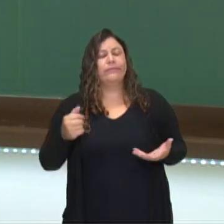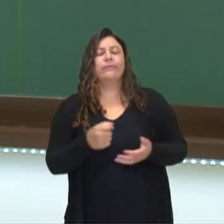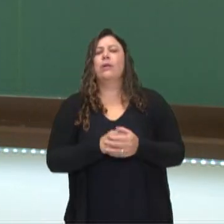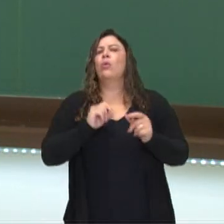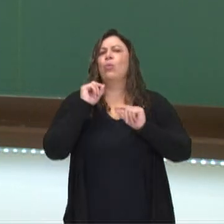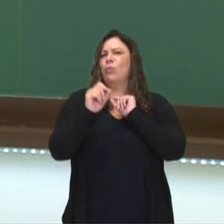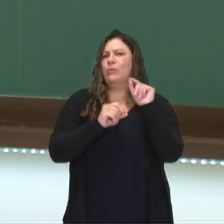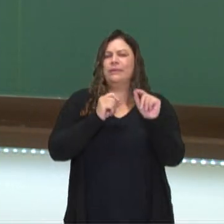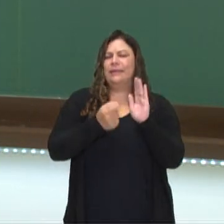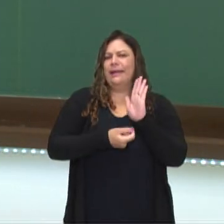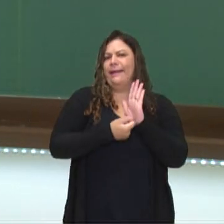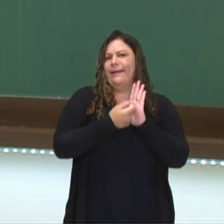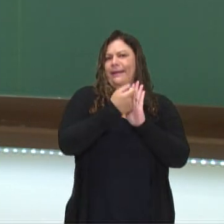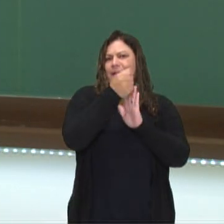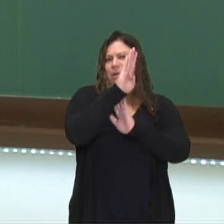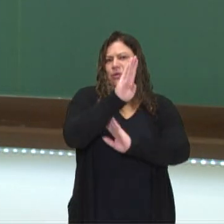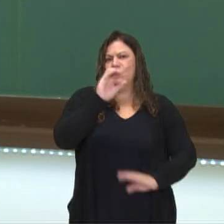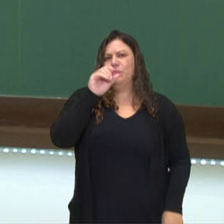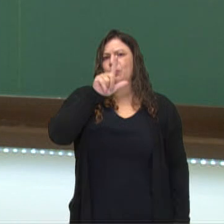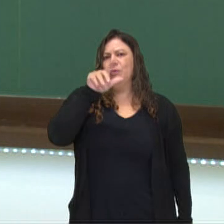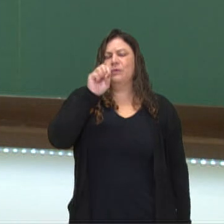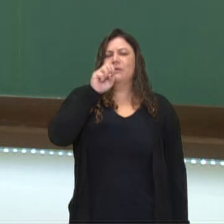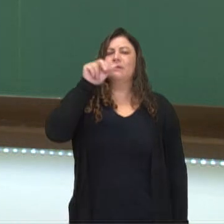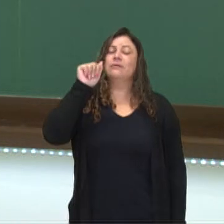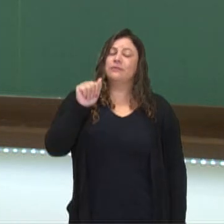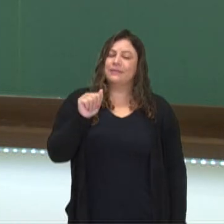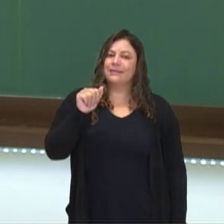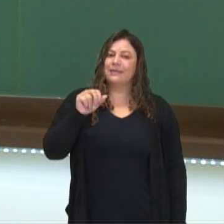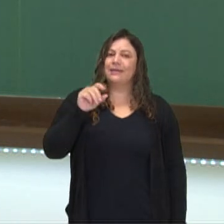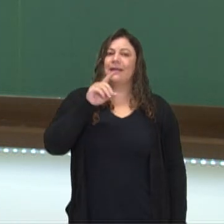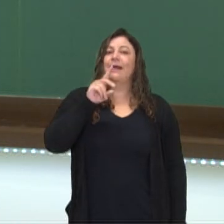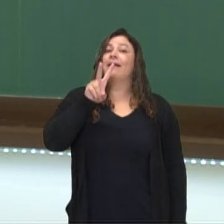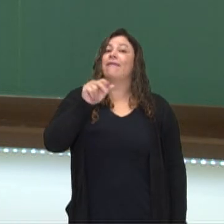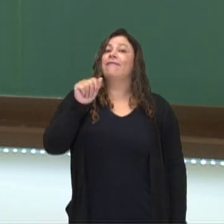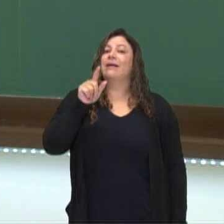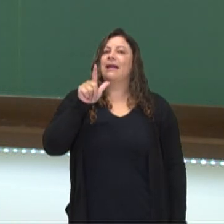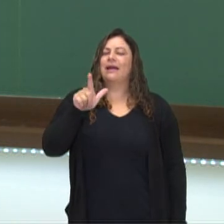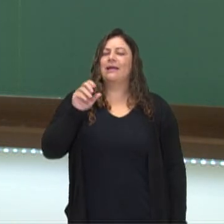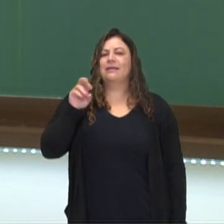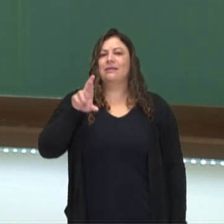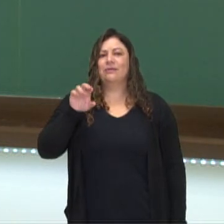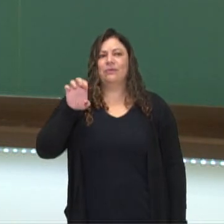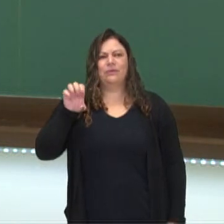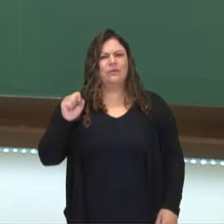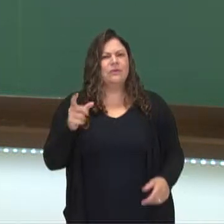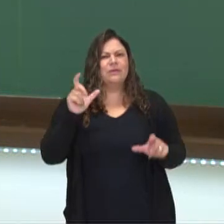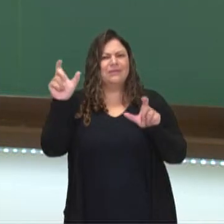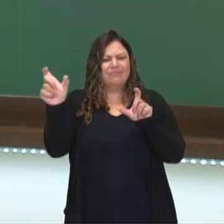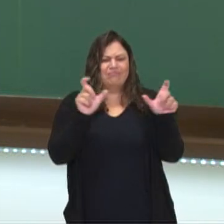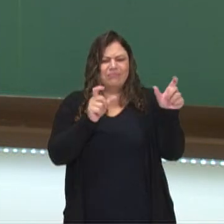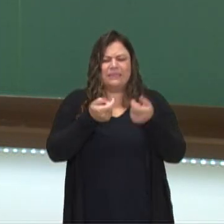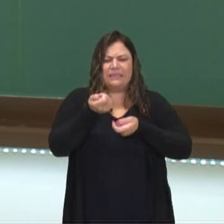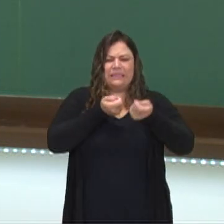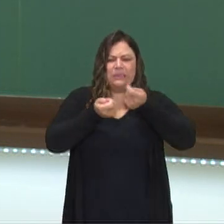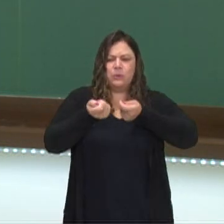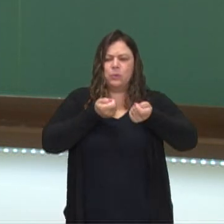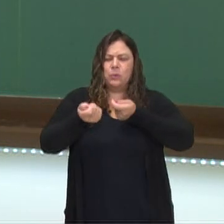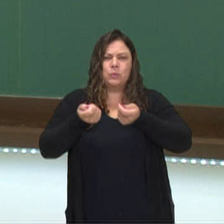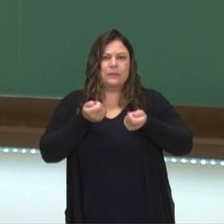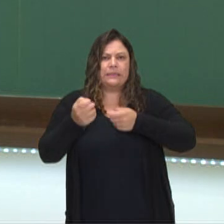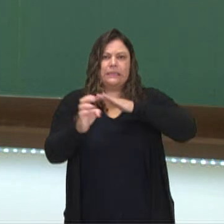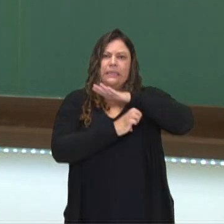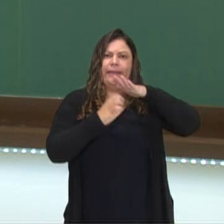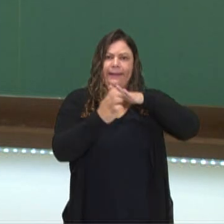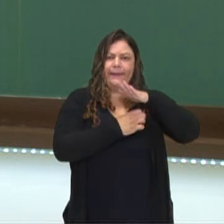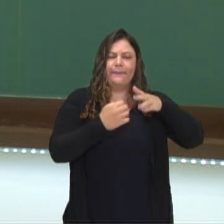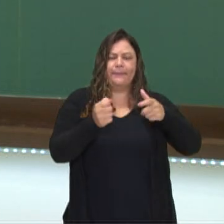Valores? Bolsa de Valores é um local onde se negociam pedaços de empresas. Então, quando uma empresa tem o